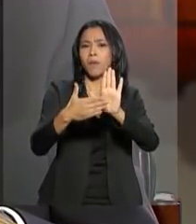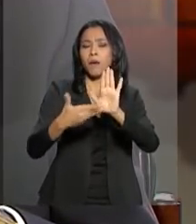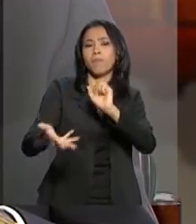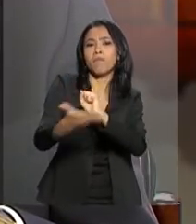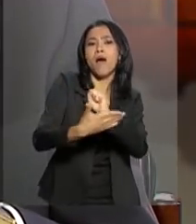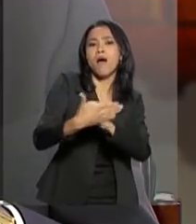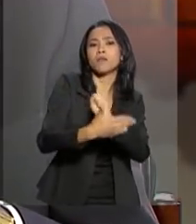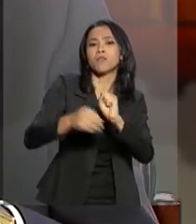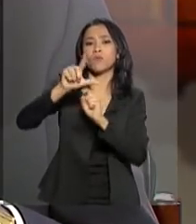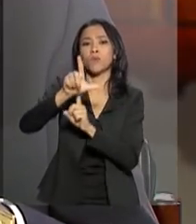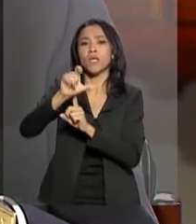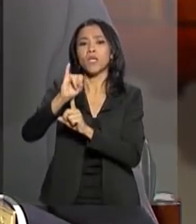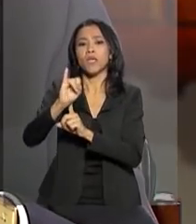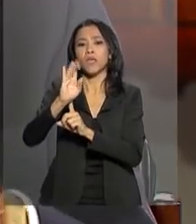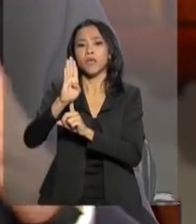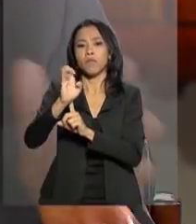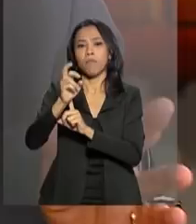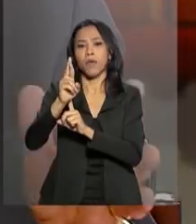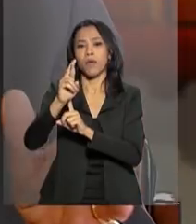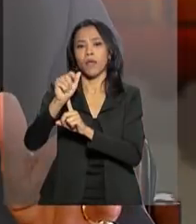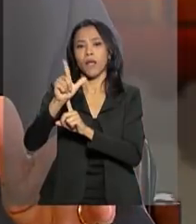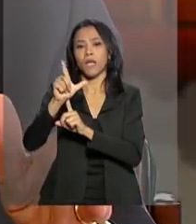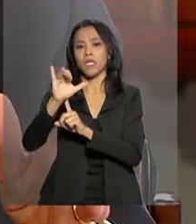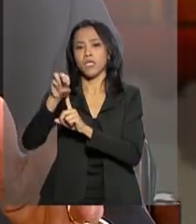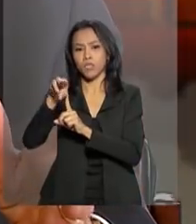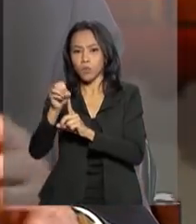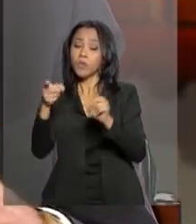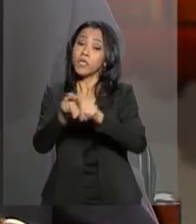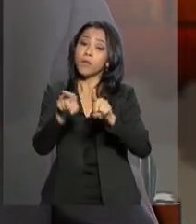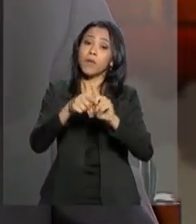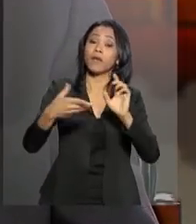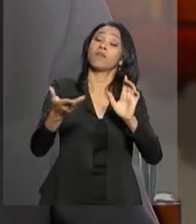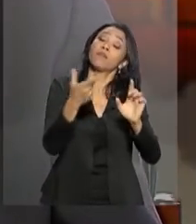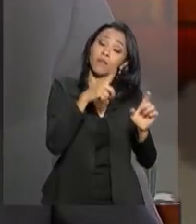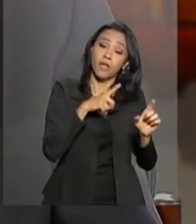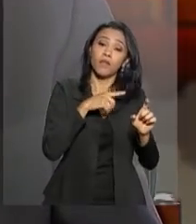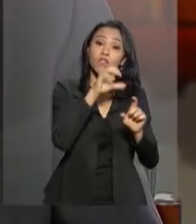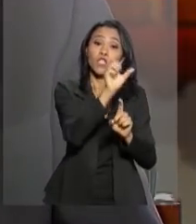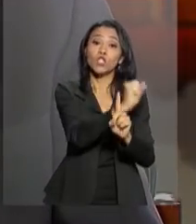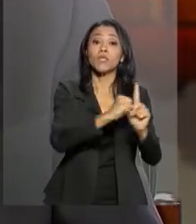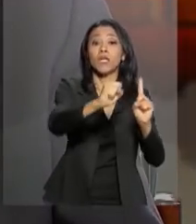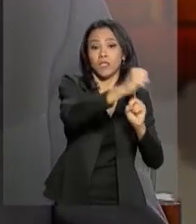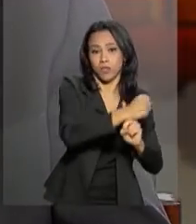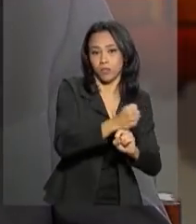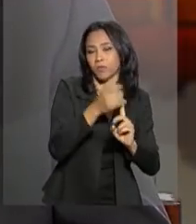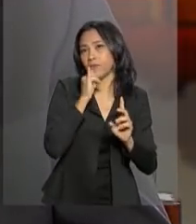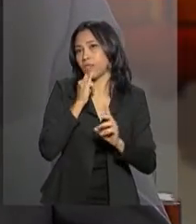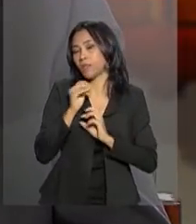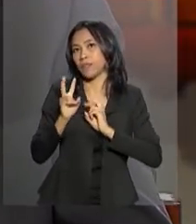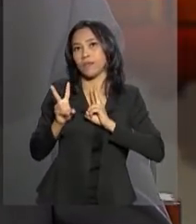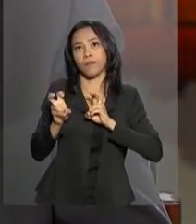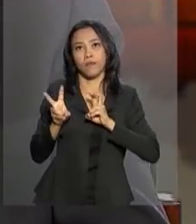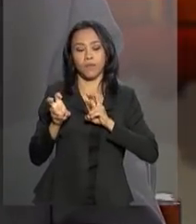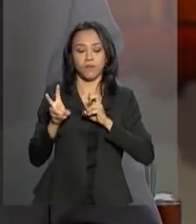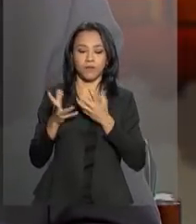liberalismo como os princípios do que vamos chamar de socialismo. Né? Você pega temas como